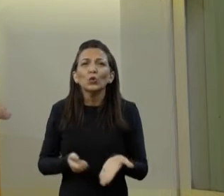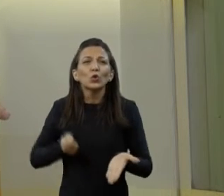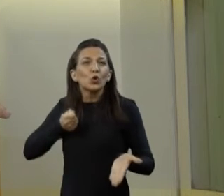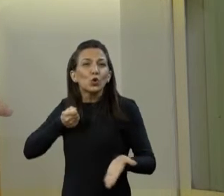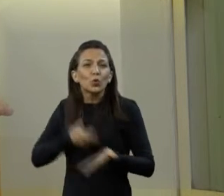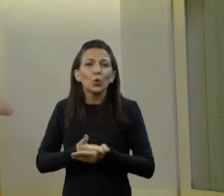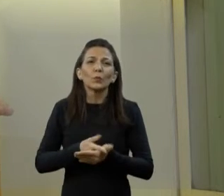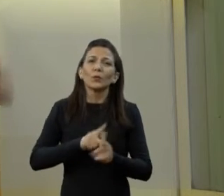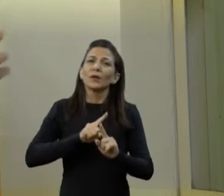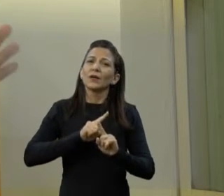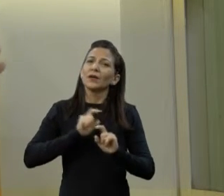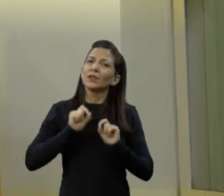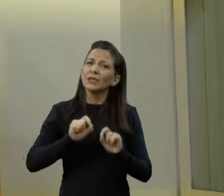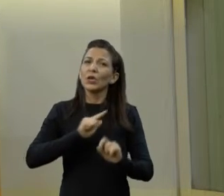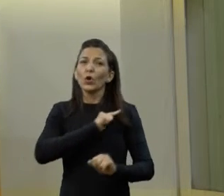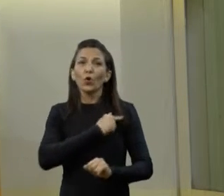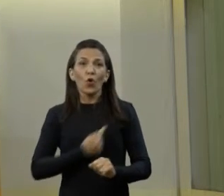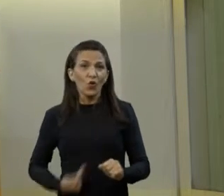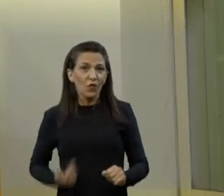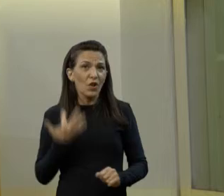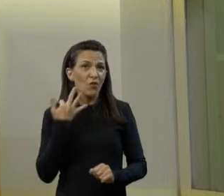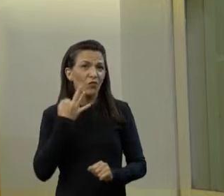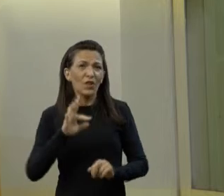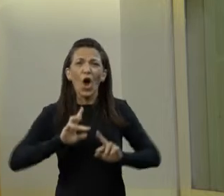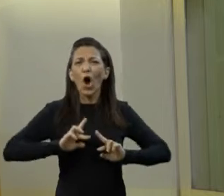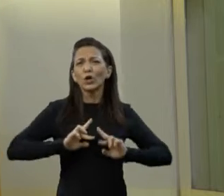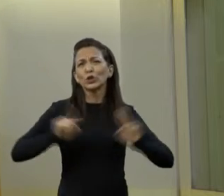não foi feito pelo Governo Federal que está pagando